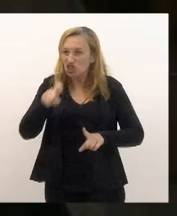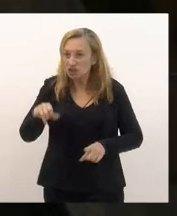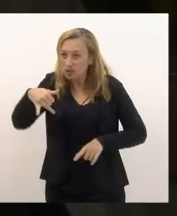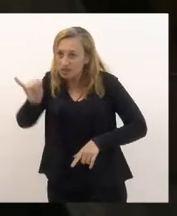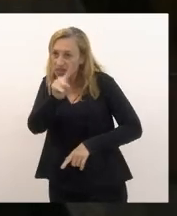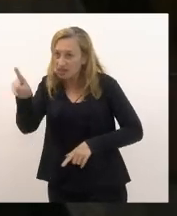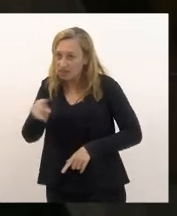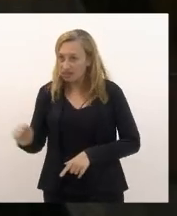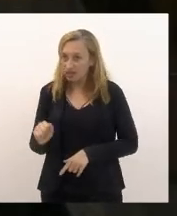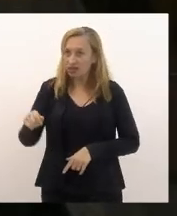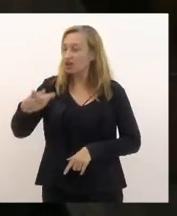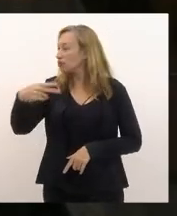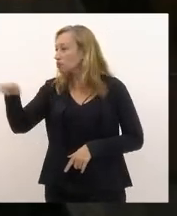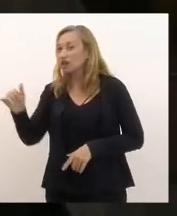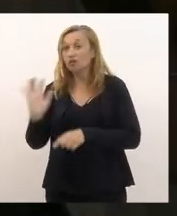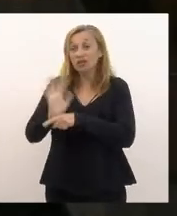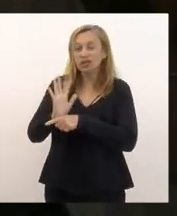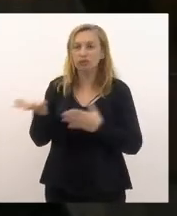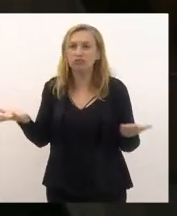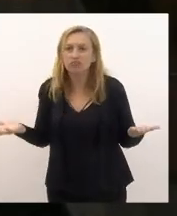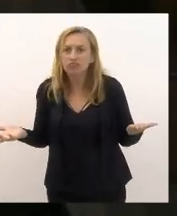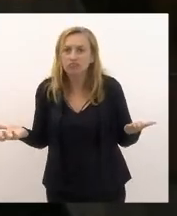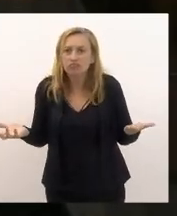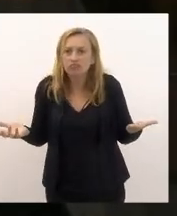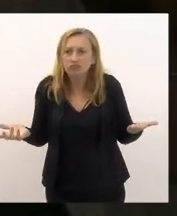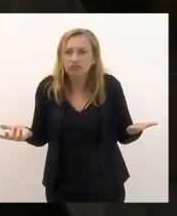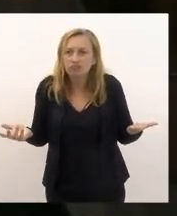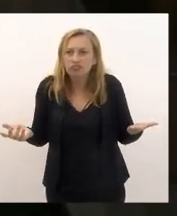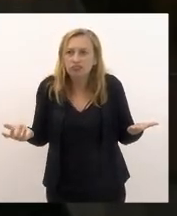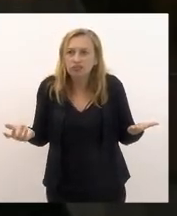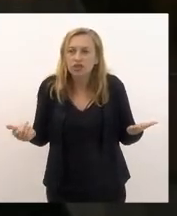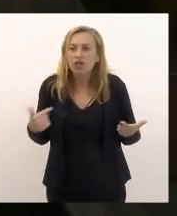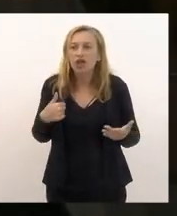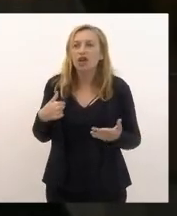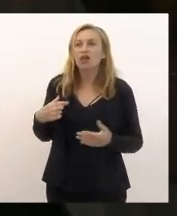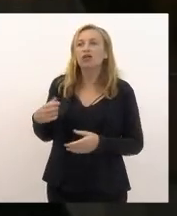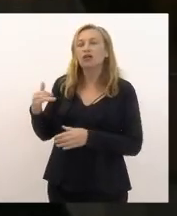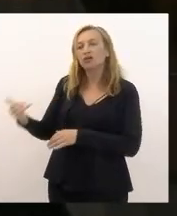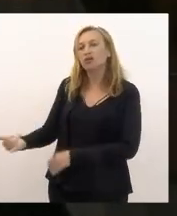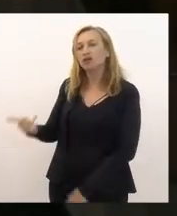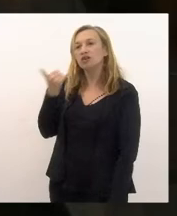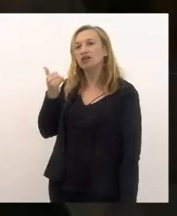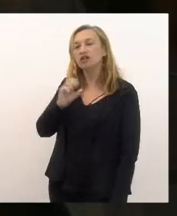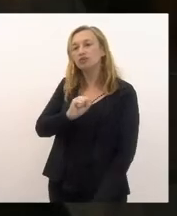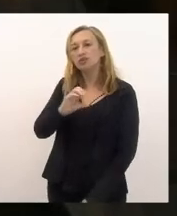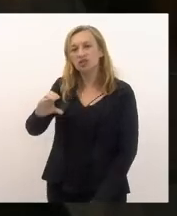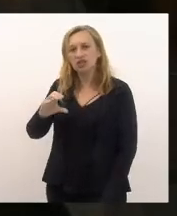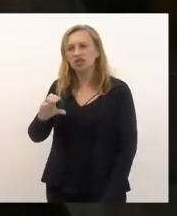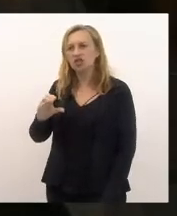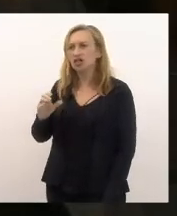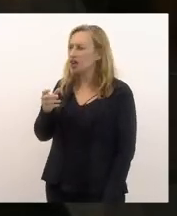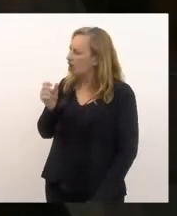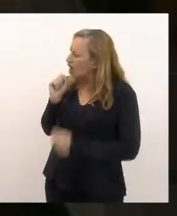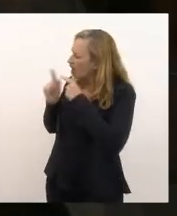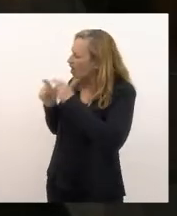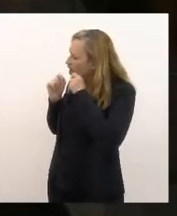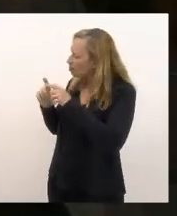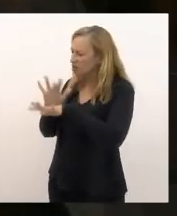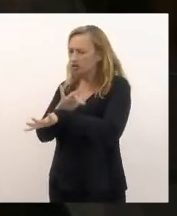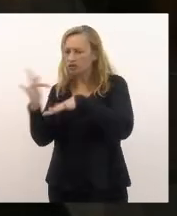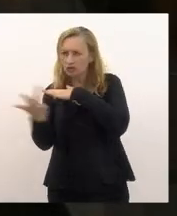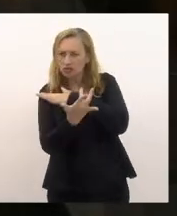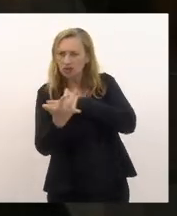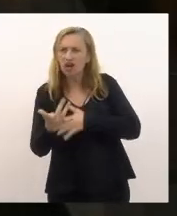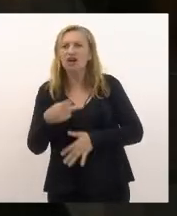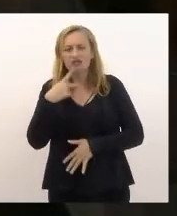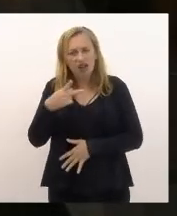LGBTQI+YZ, não sei o quê, no cinema. Eu entrei em contato com o SESC, repudiei nas minhas redes sociais,